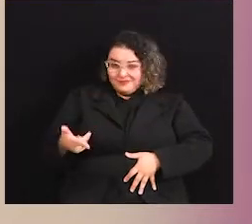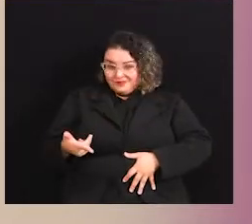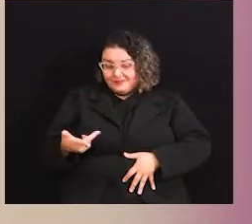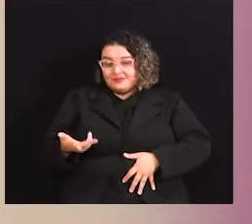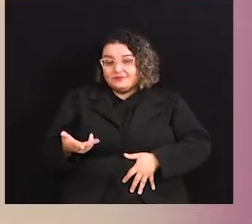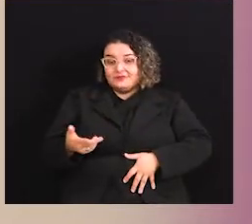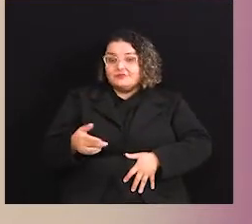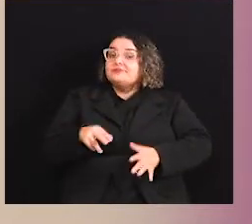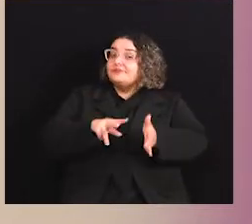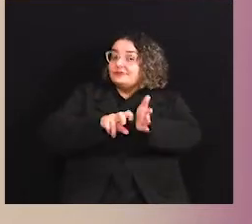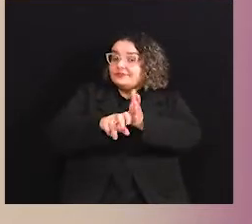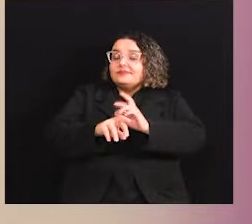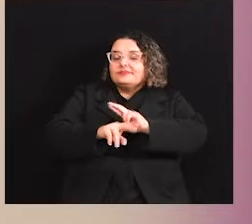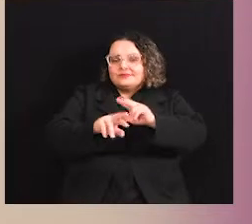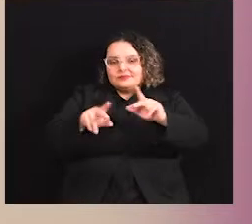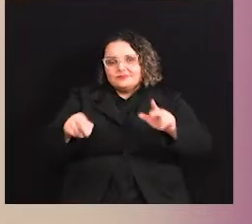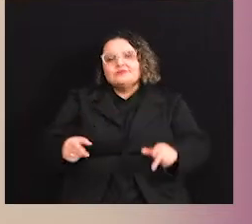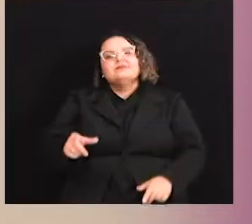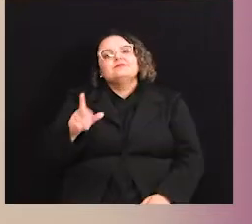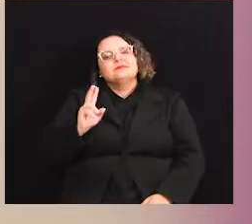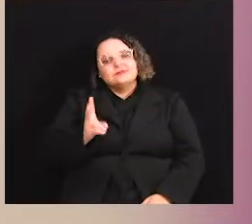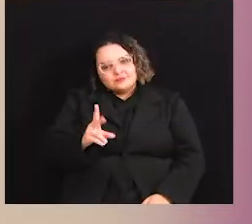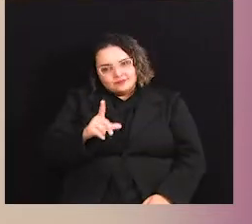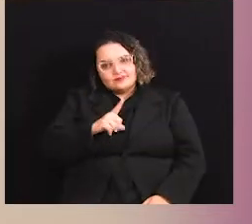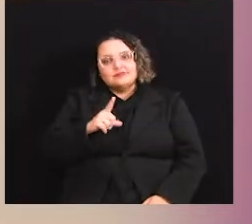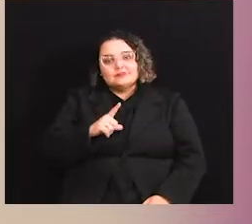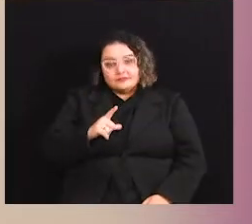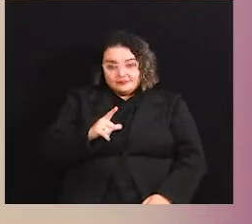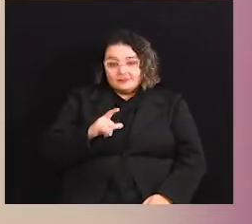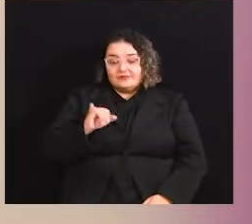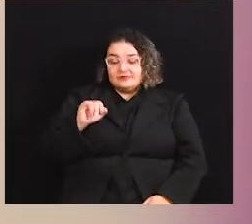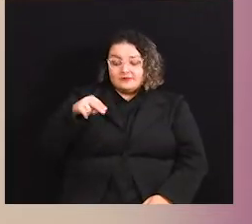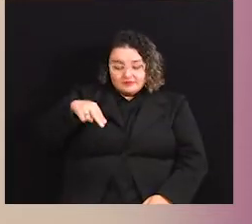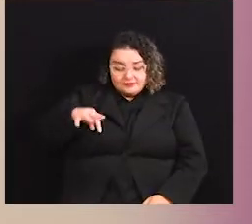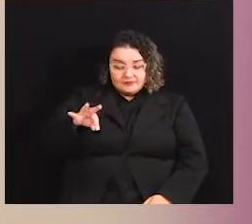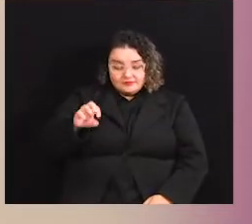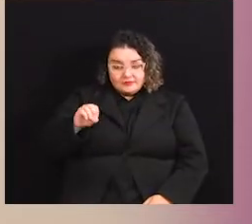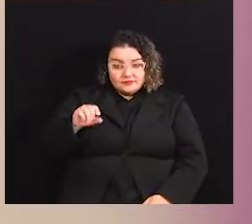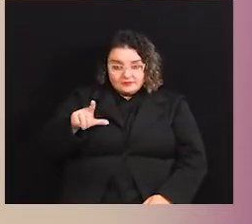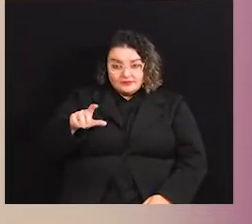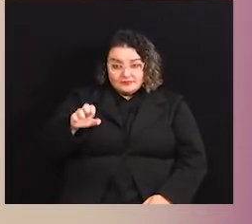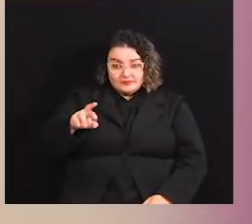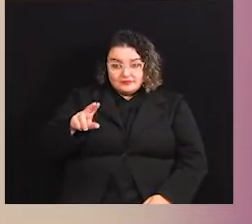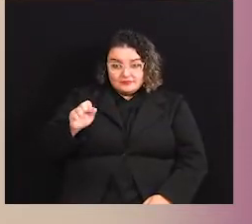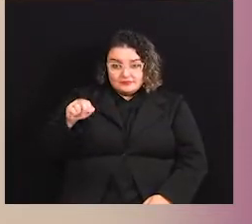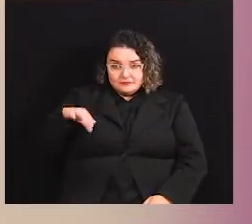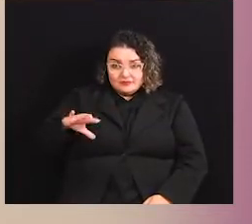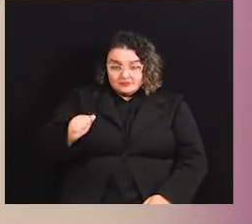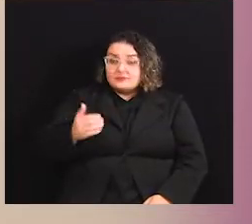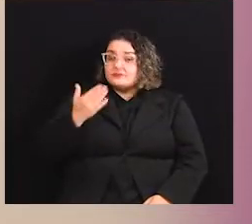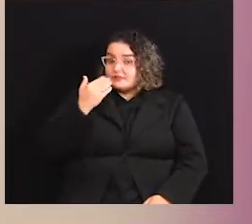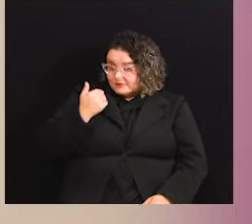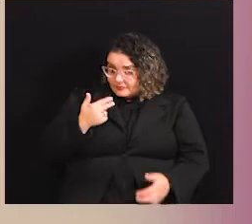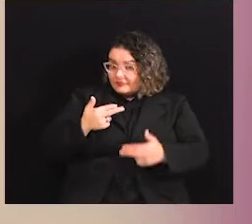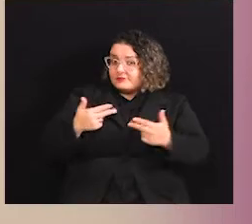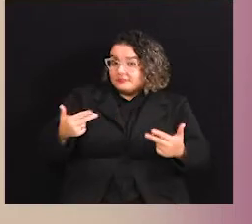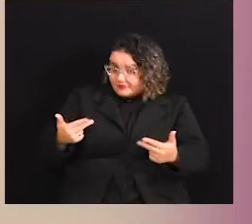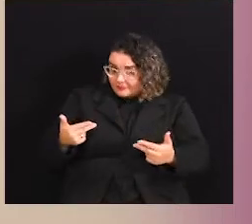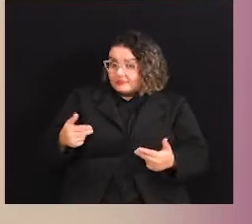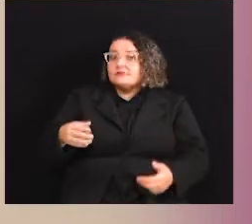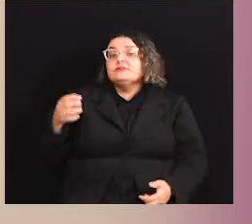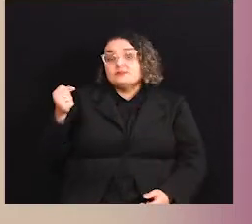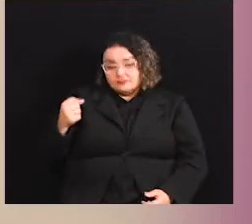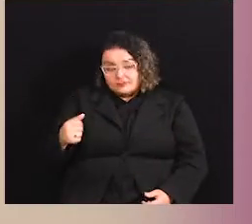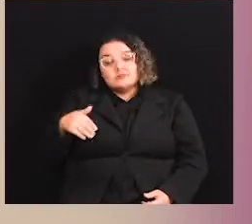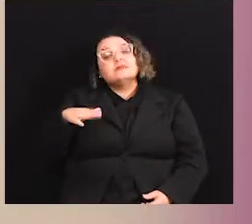os diagnósticos diferenciais, sempre surgem as intolerâncias alimentares, inclusive a intolerância à lactose, sendo uma das